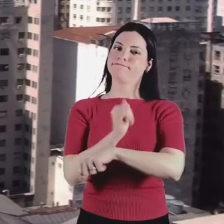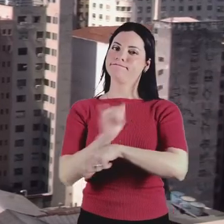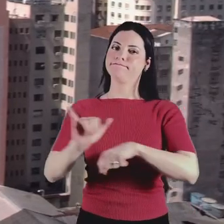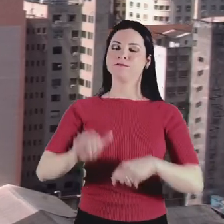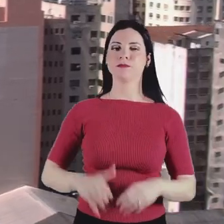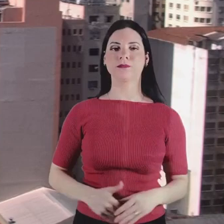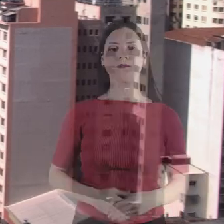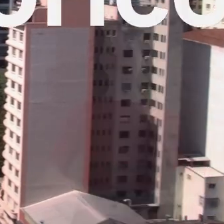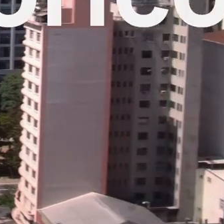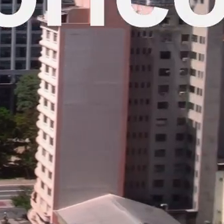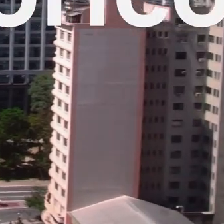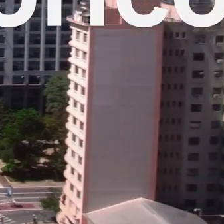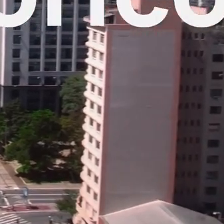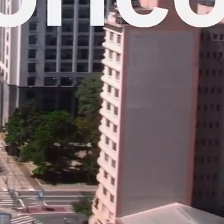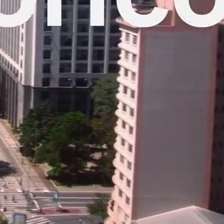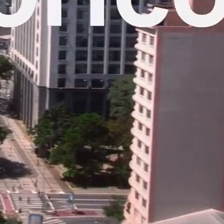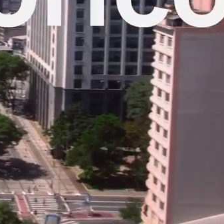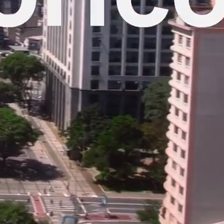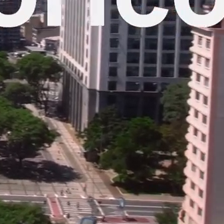possível.